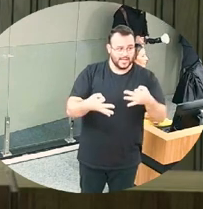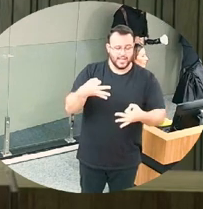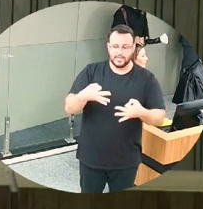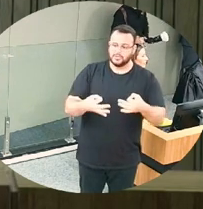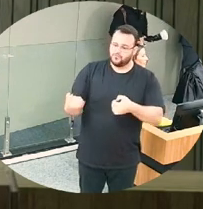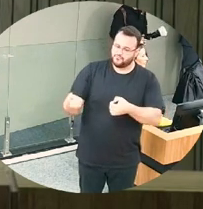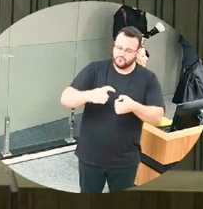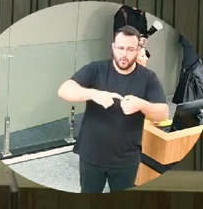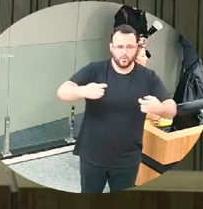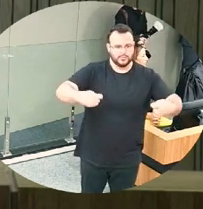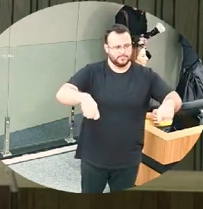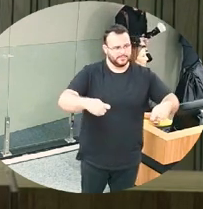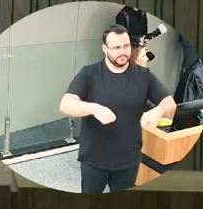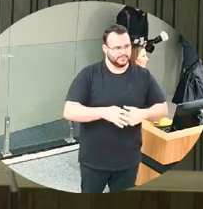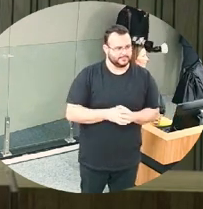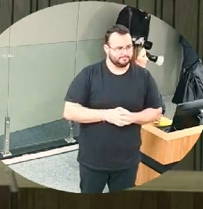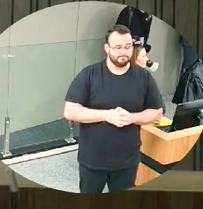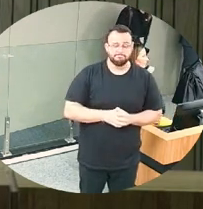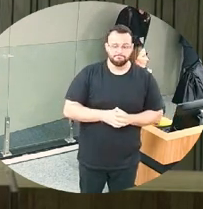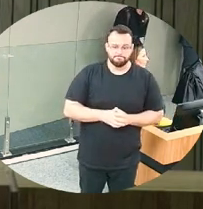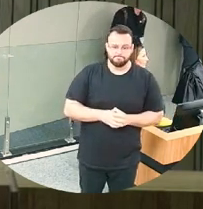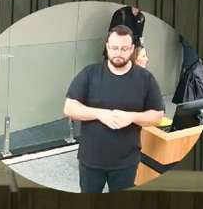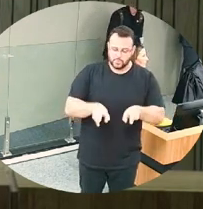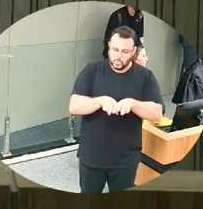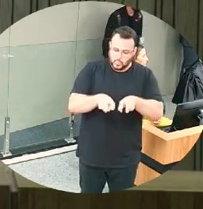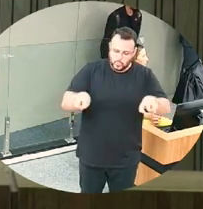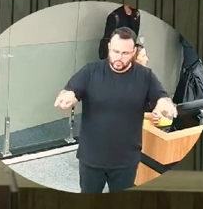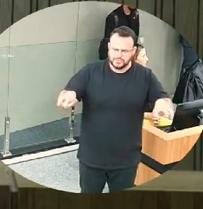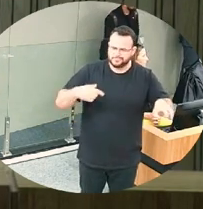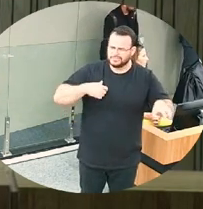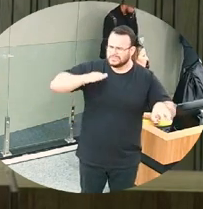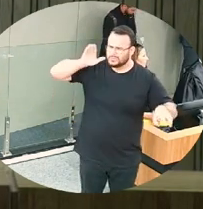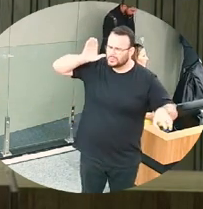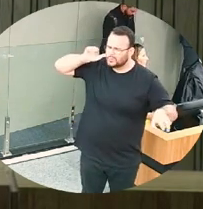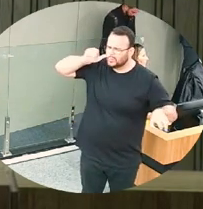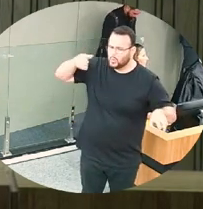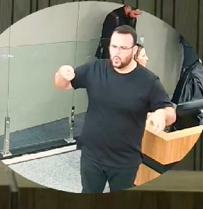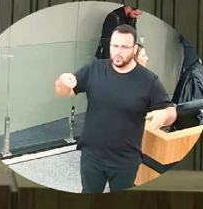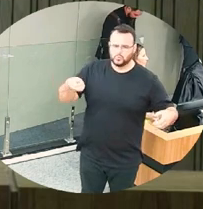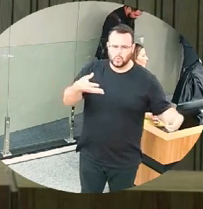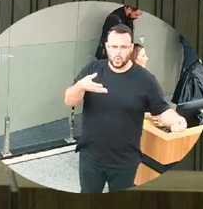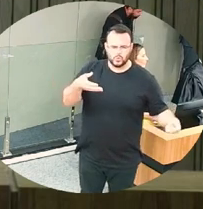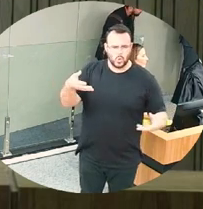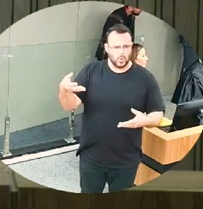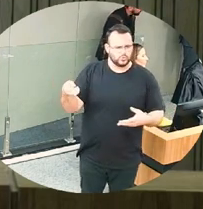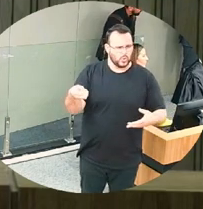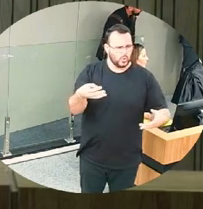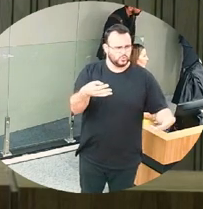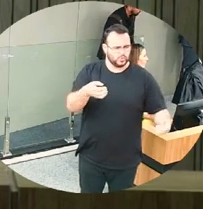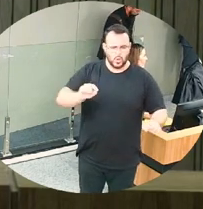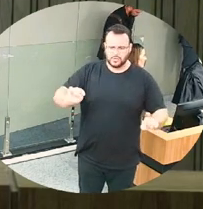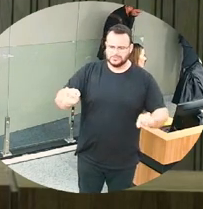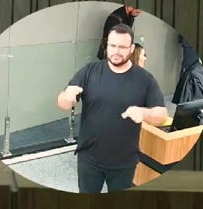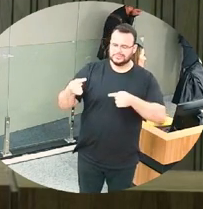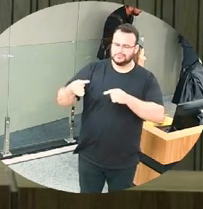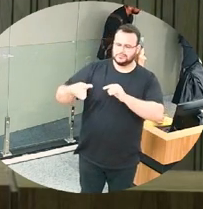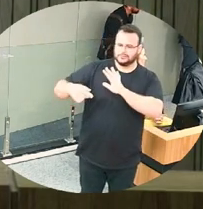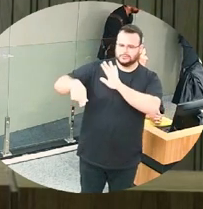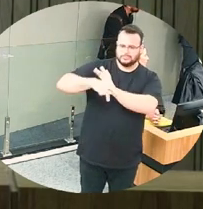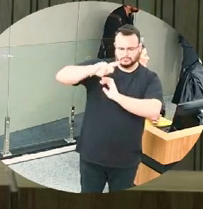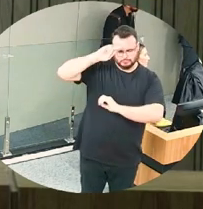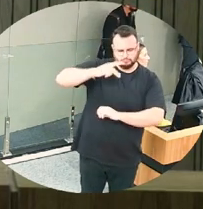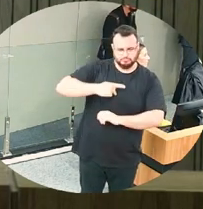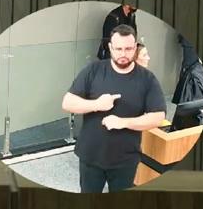seja retomada volto para a bancada curioso pelos novos desafios que me serão propostos